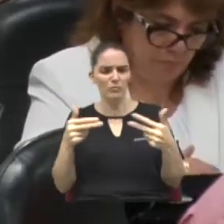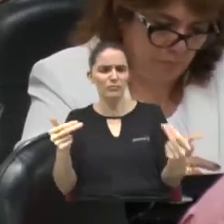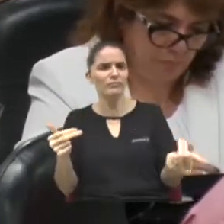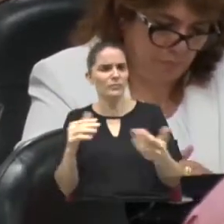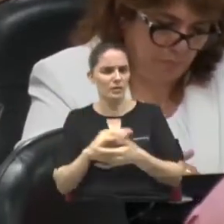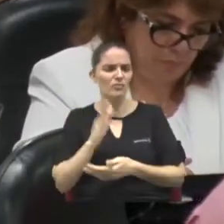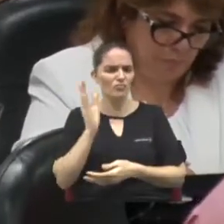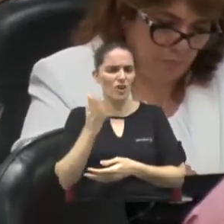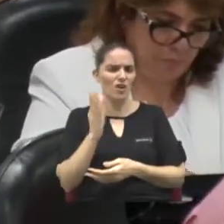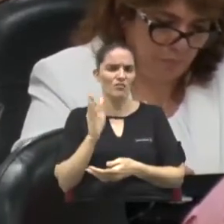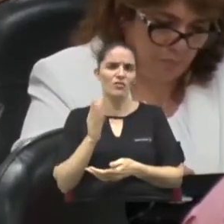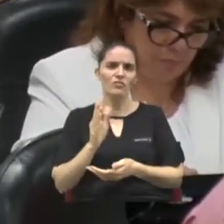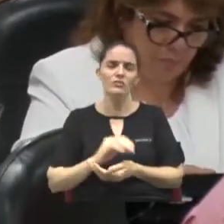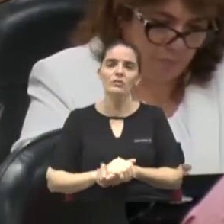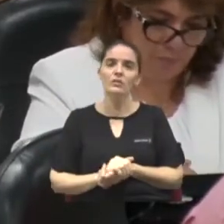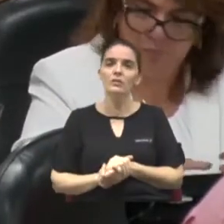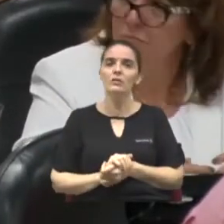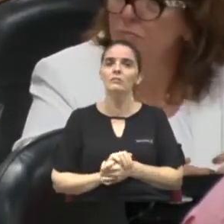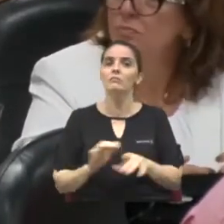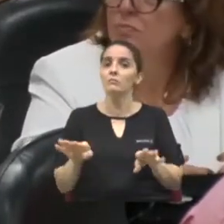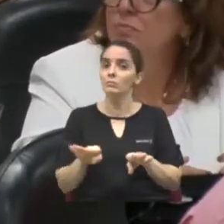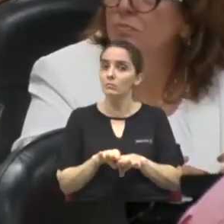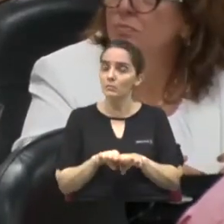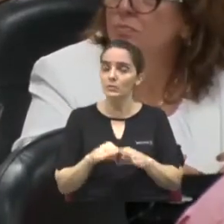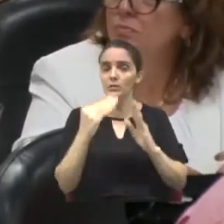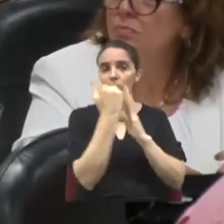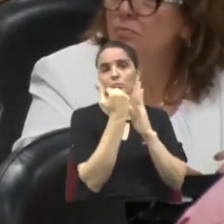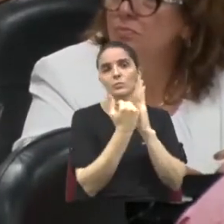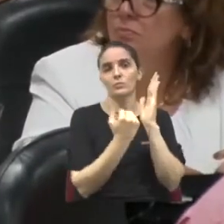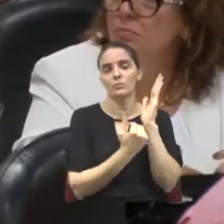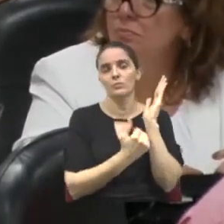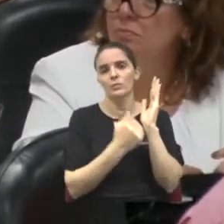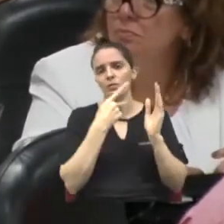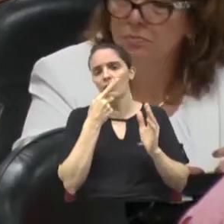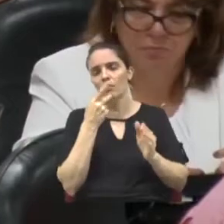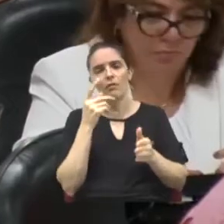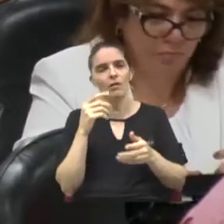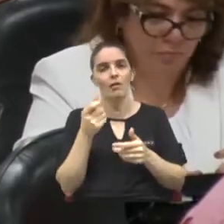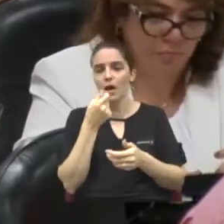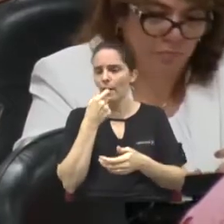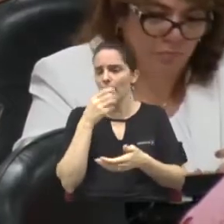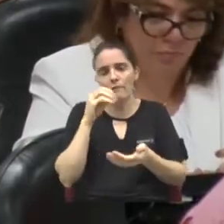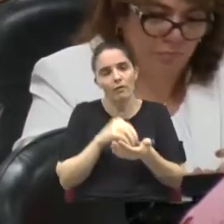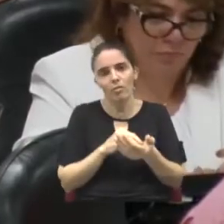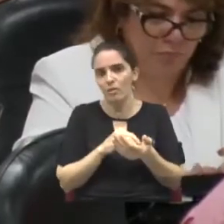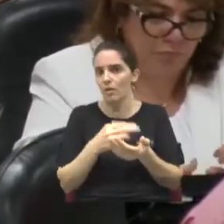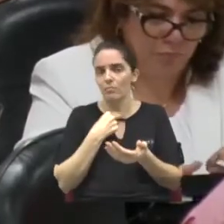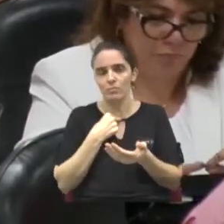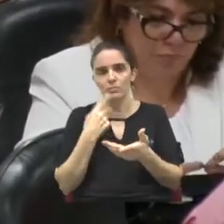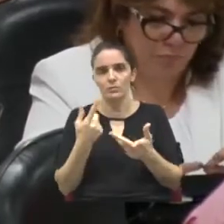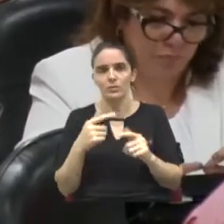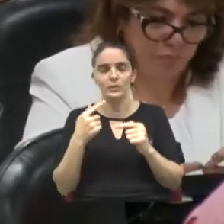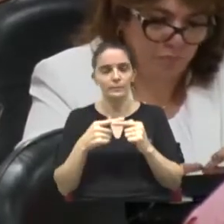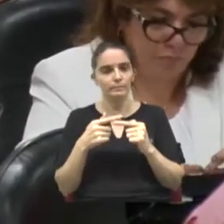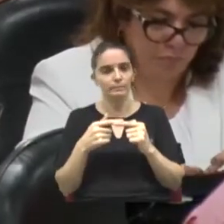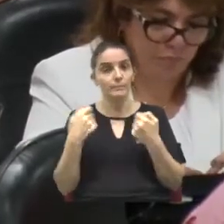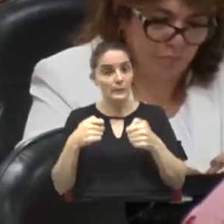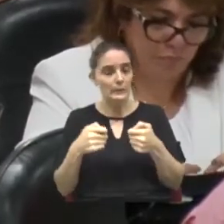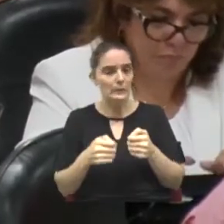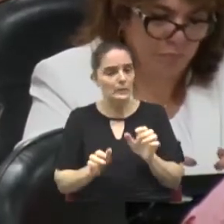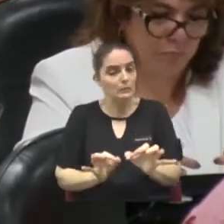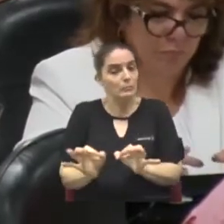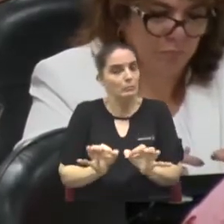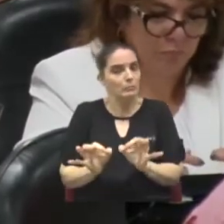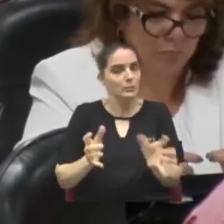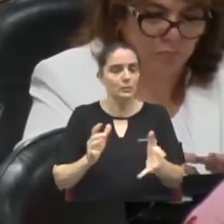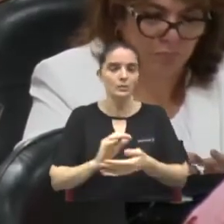até a questão do programa que foi implantado, que não deveria faltar medicamento e que precisa ter um aprimoramento melhor,